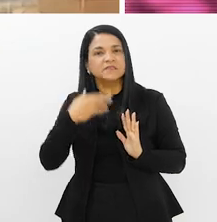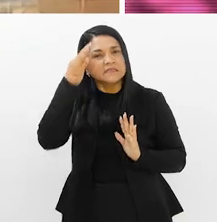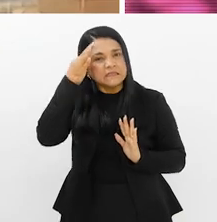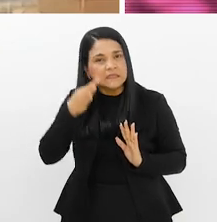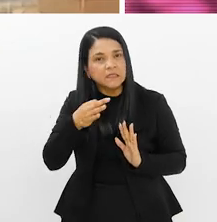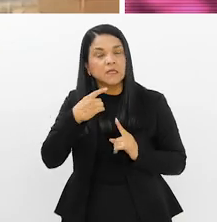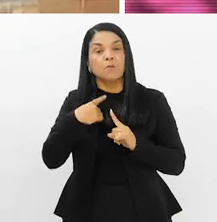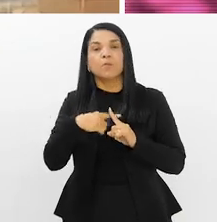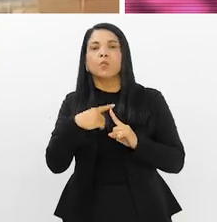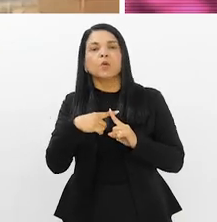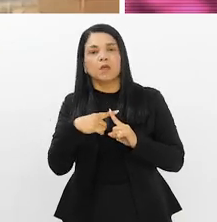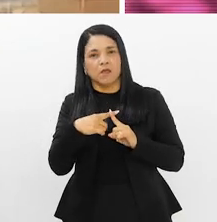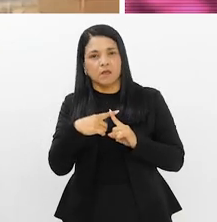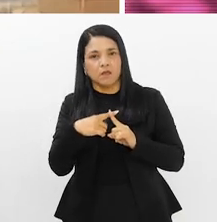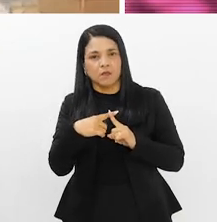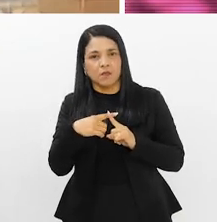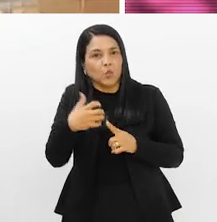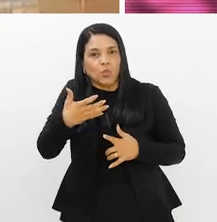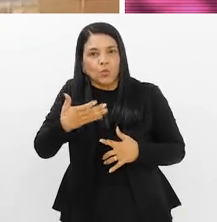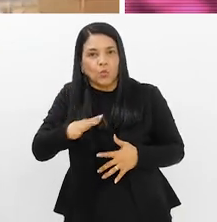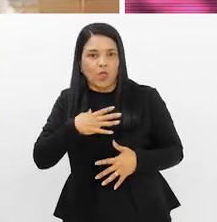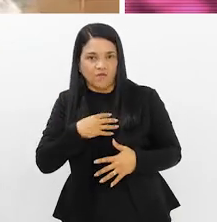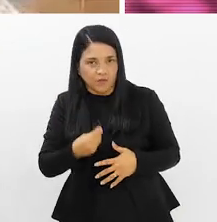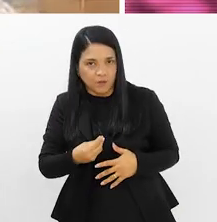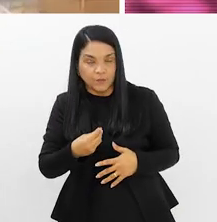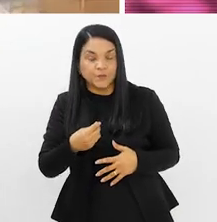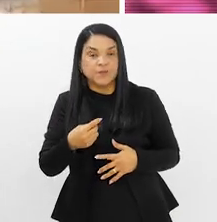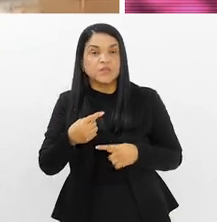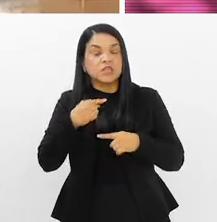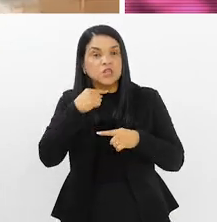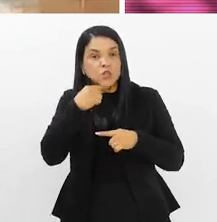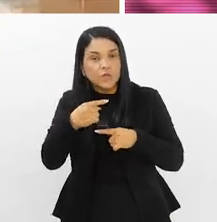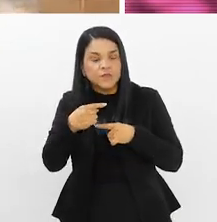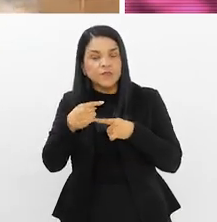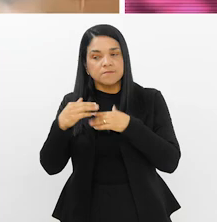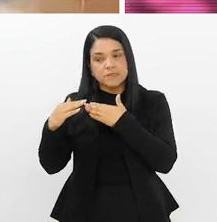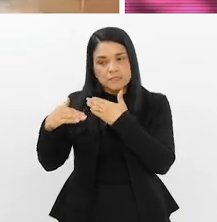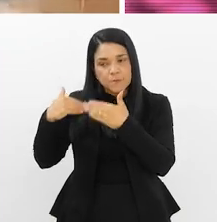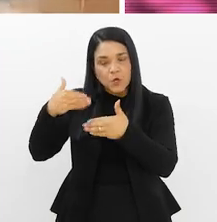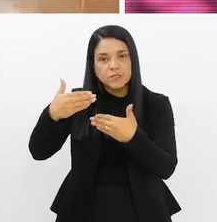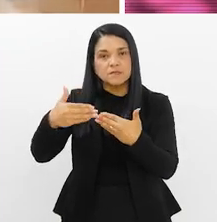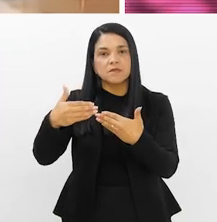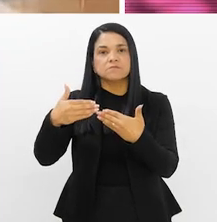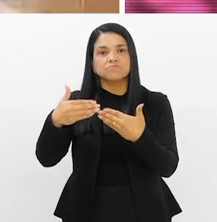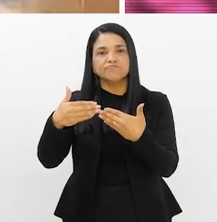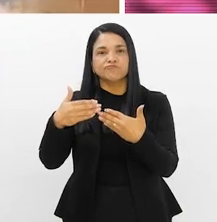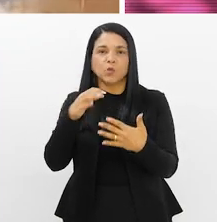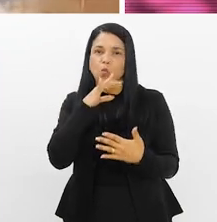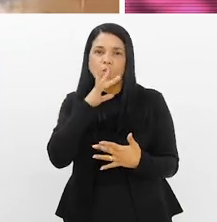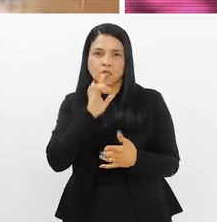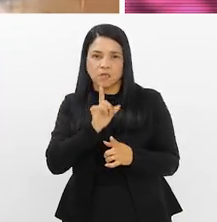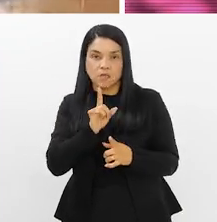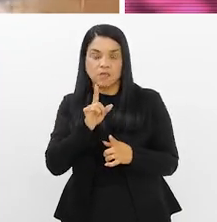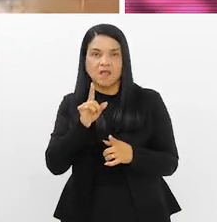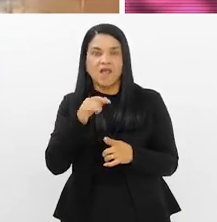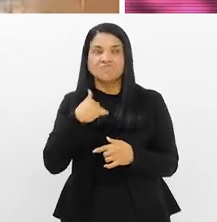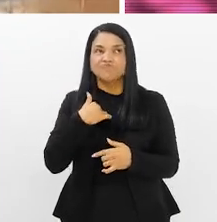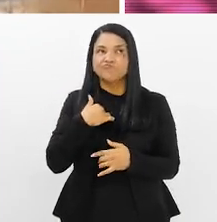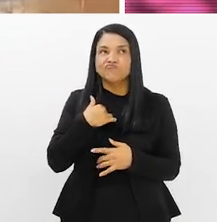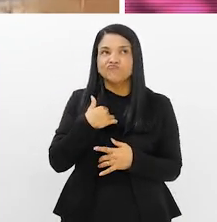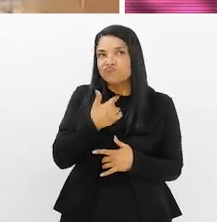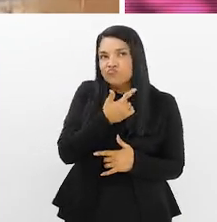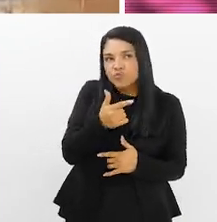os nossos porquês. Então, é isso, assim, esse processo de dúvida não é nada ruim, né? Porque às vezes a pessoa fala, ah, se não